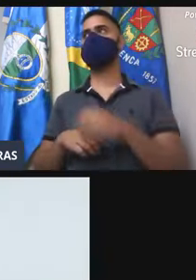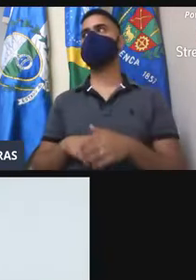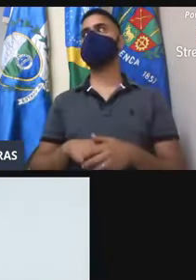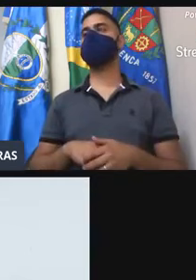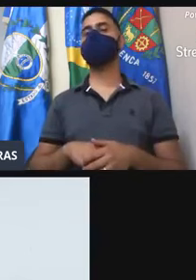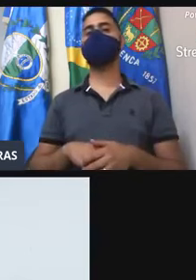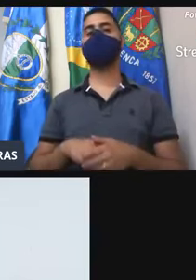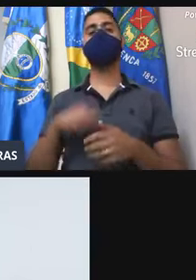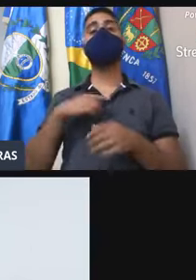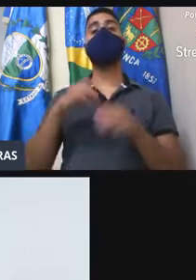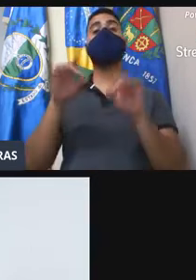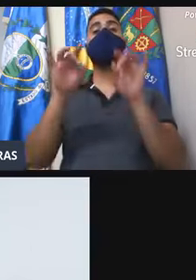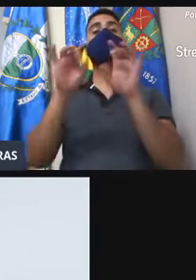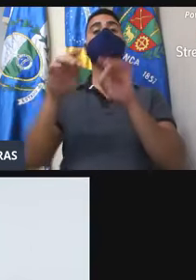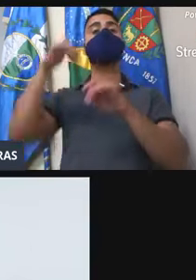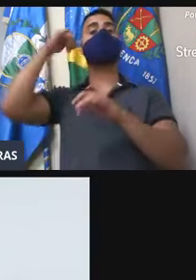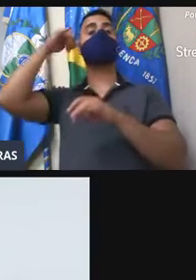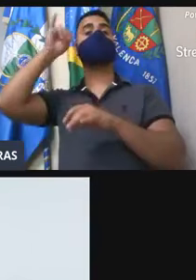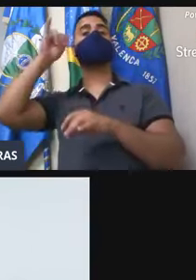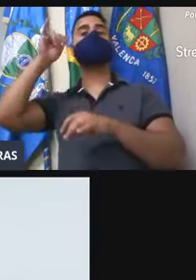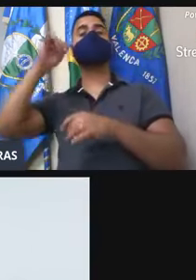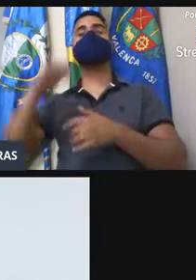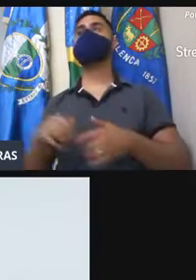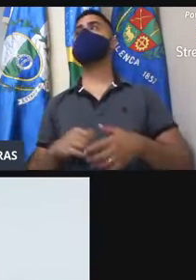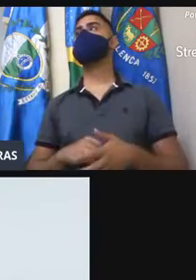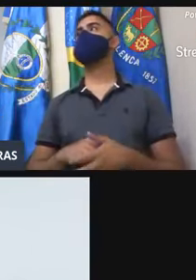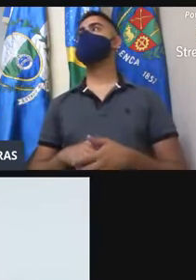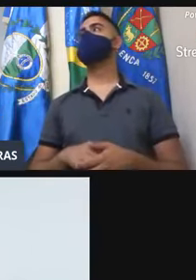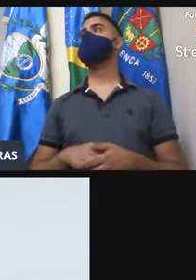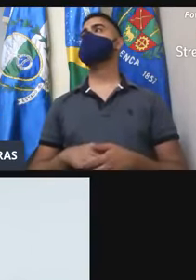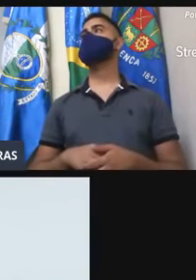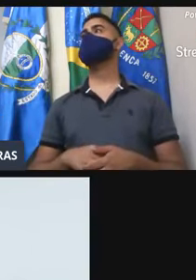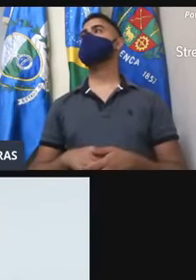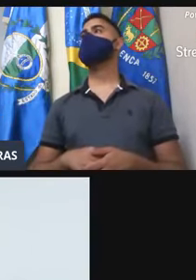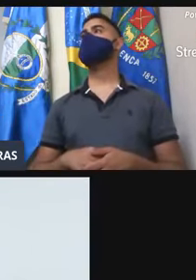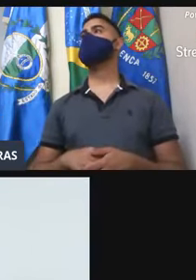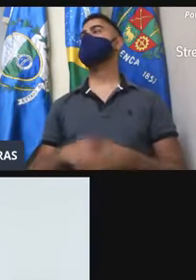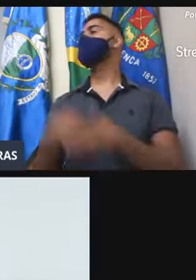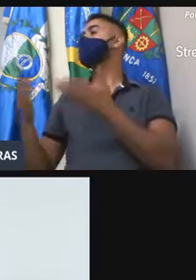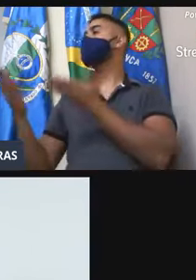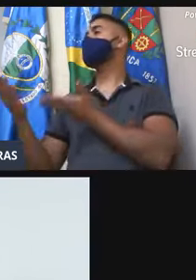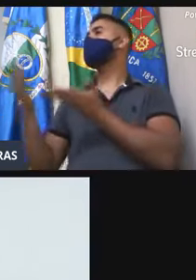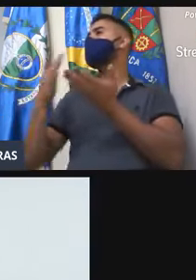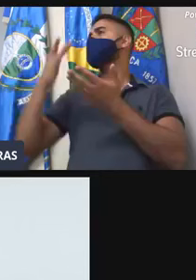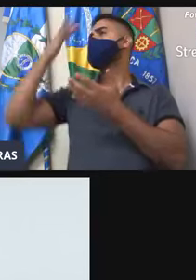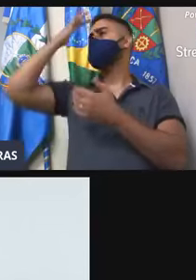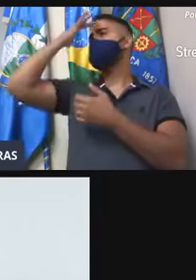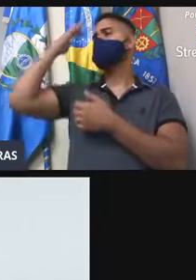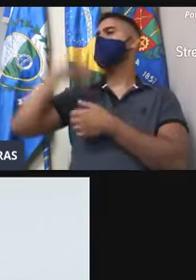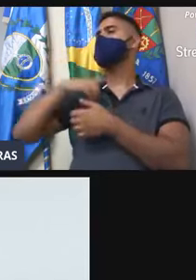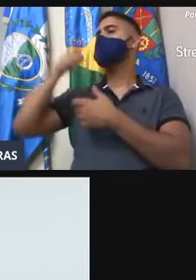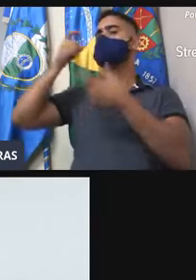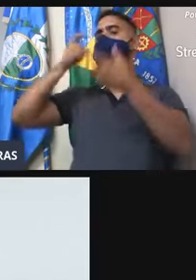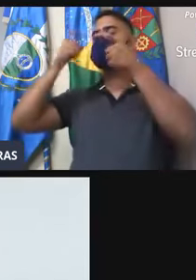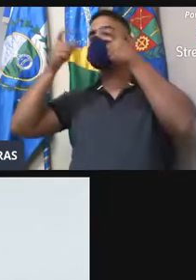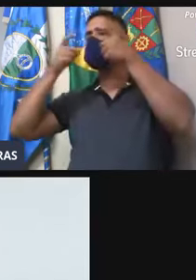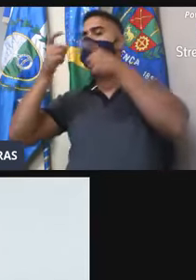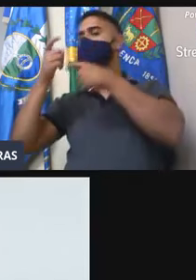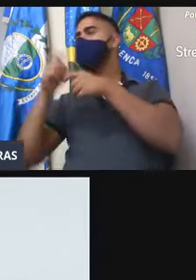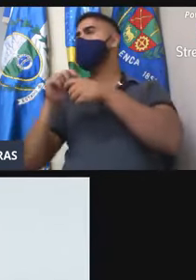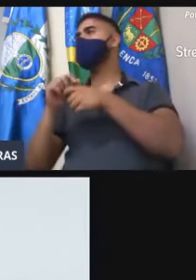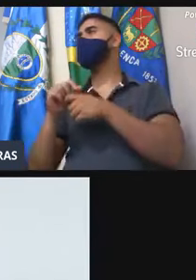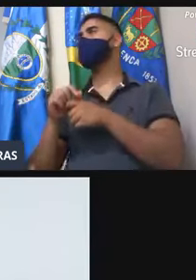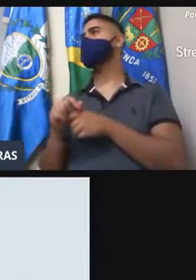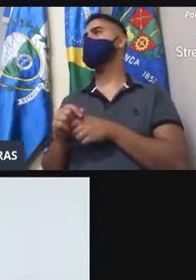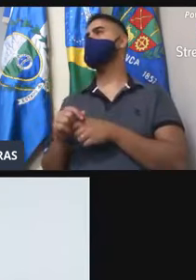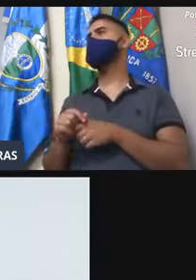leilão de gado em relação ao leilão de gado. Você convida as pessoas realmente interessadas, pessoas que é do ramo,